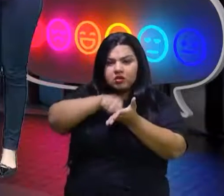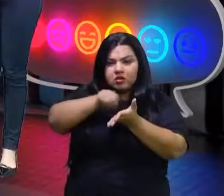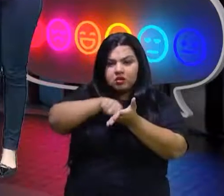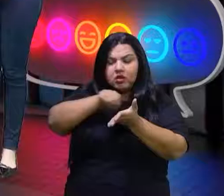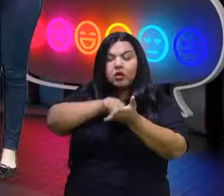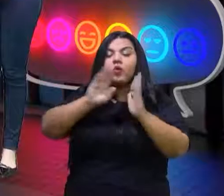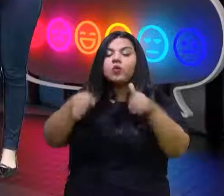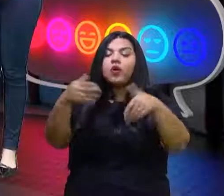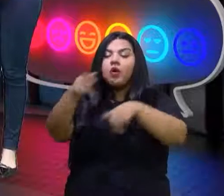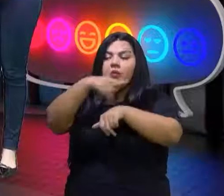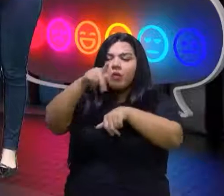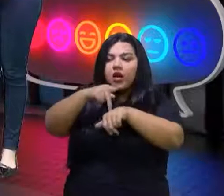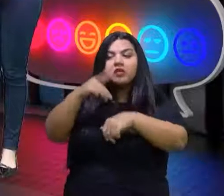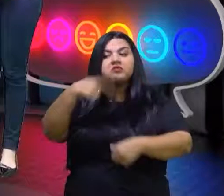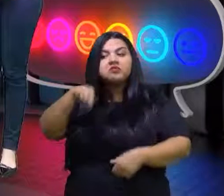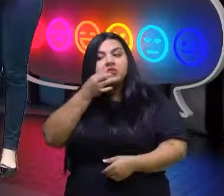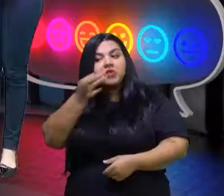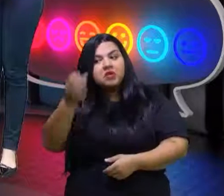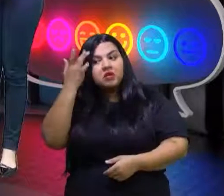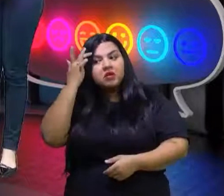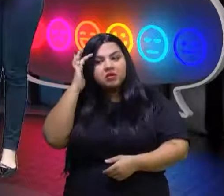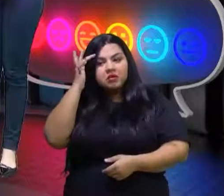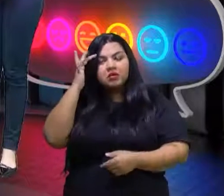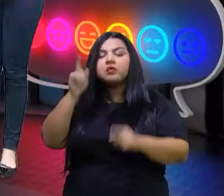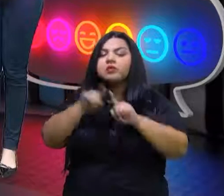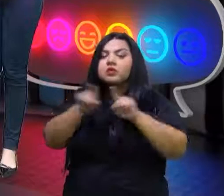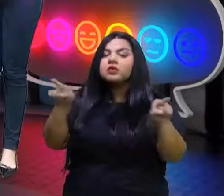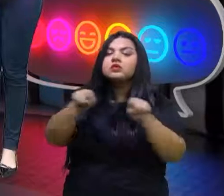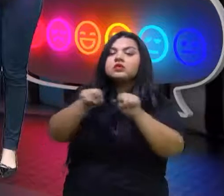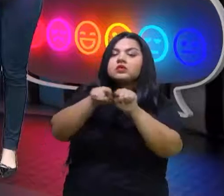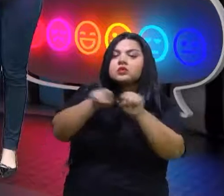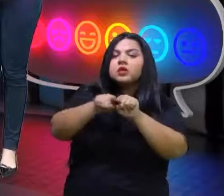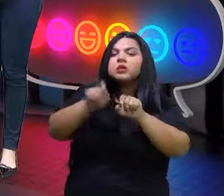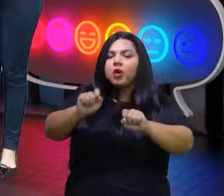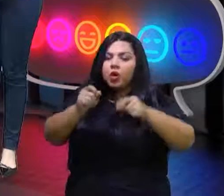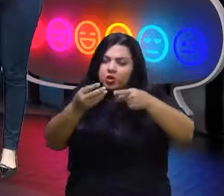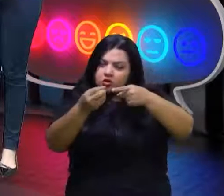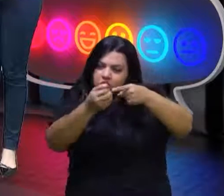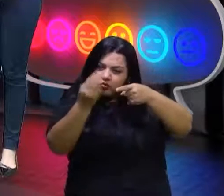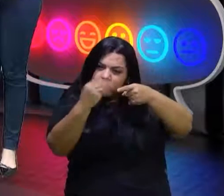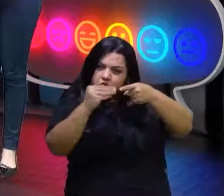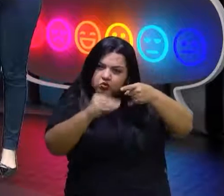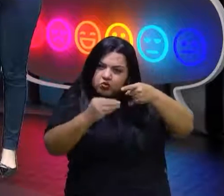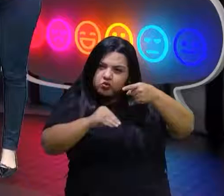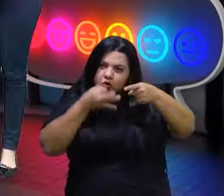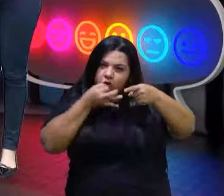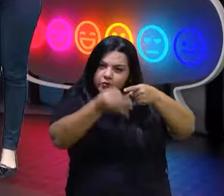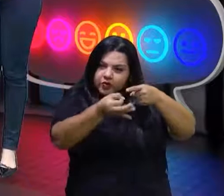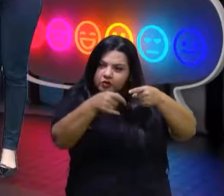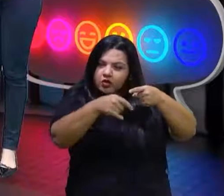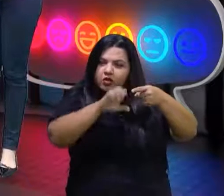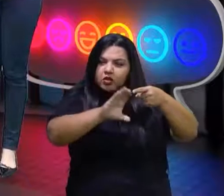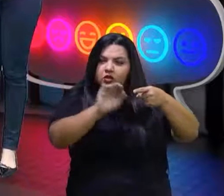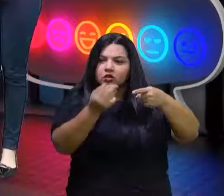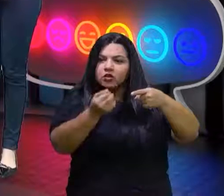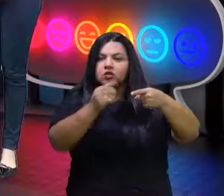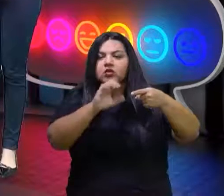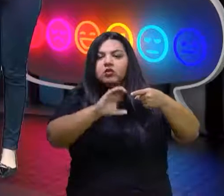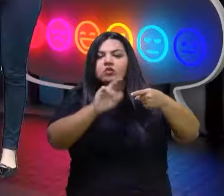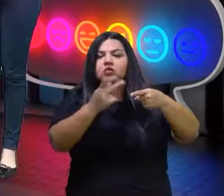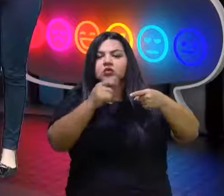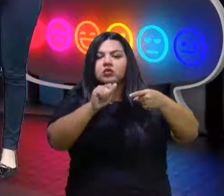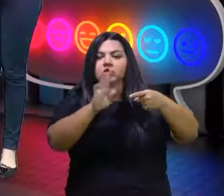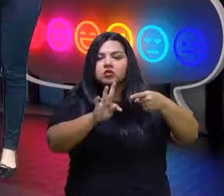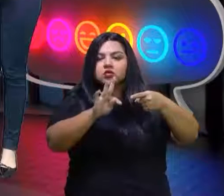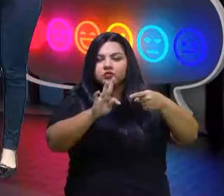caderno qual é o país que você acha que se localiza, mas também você pode comentar no chat, como a gente vinha falando também, não é,